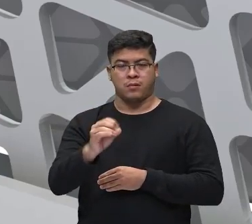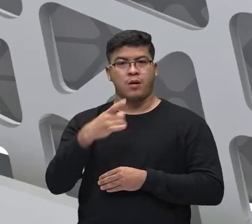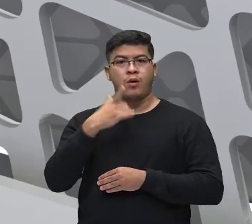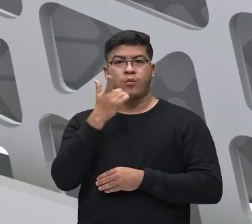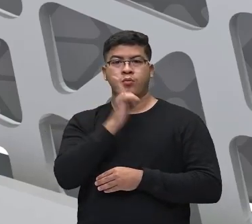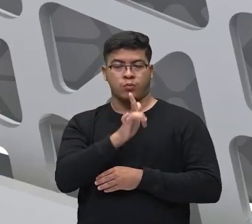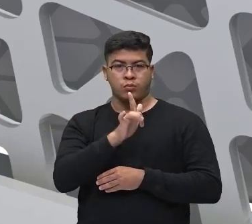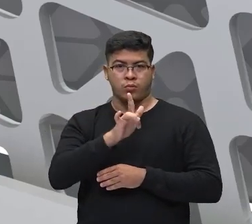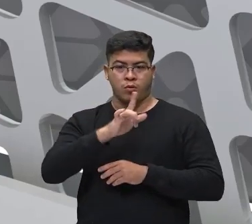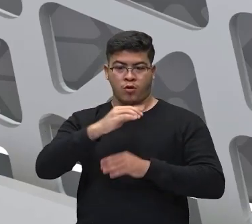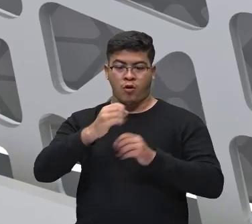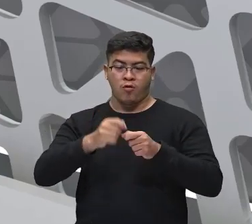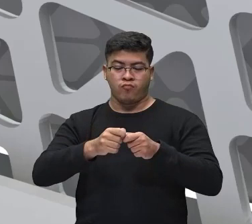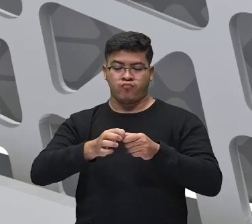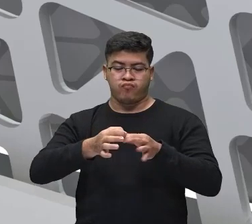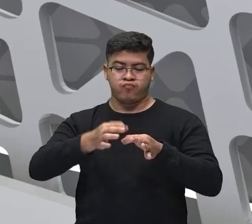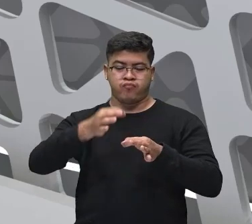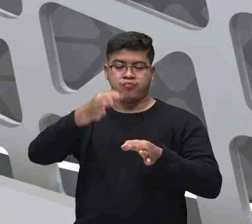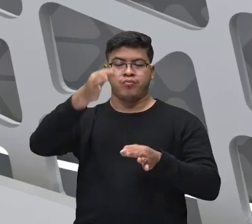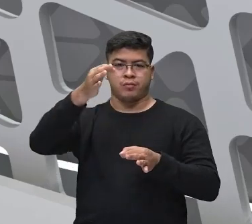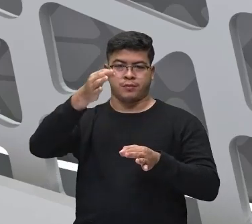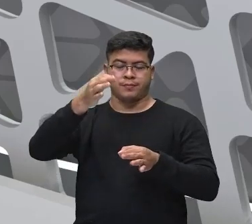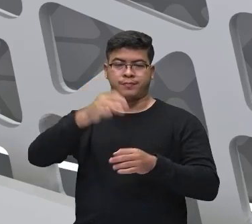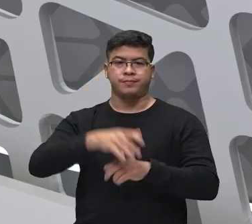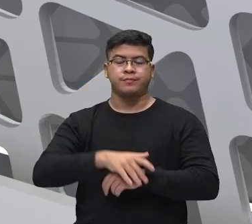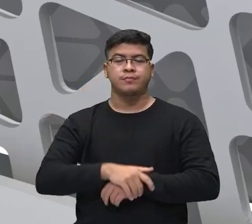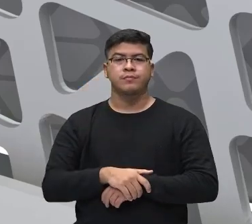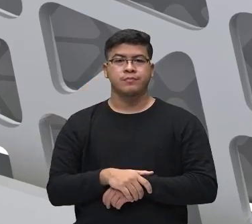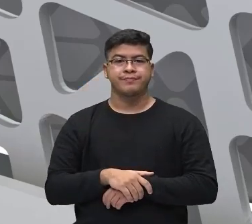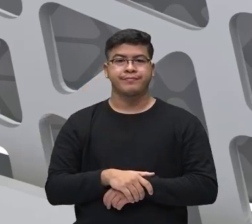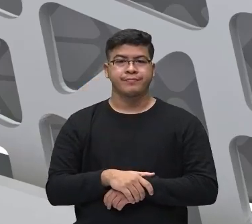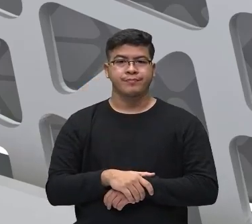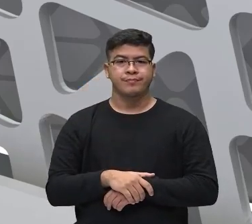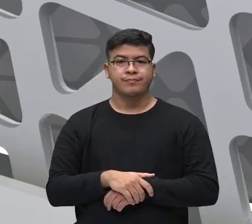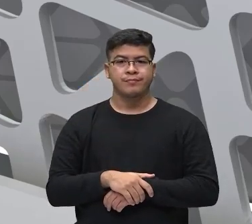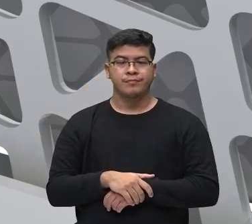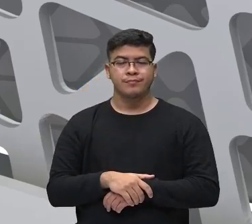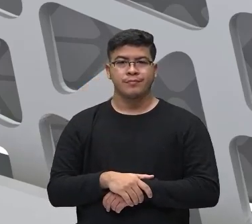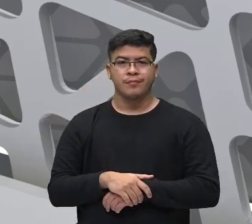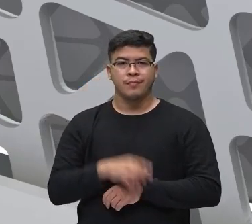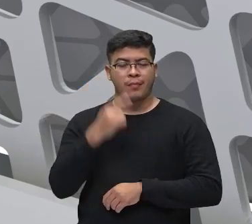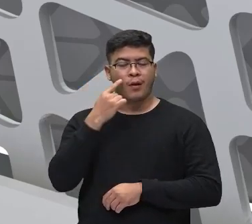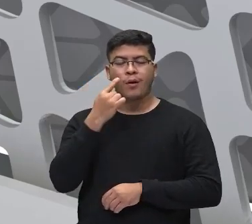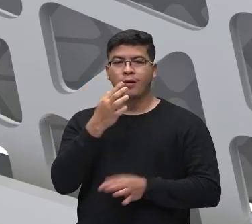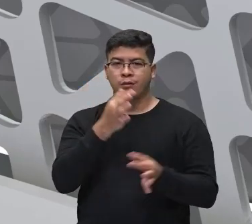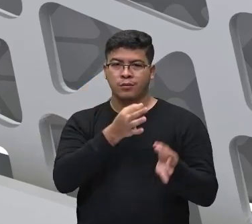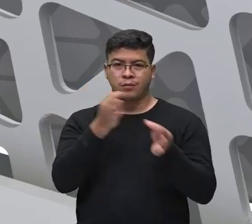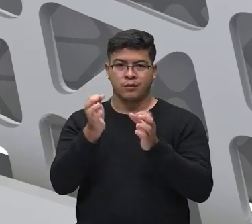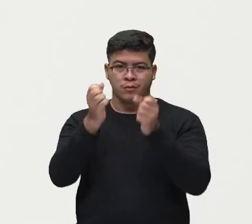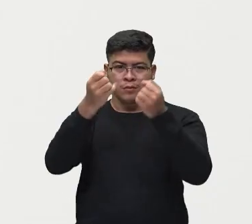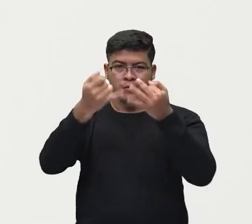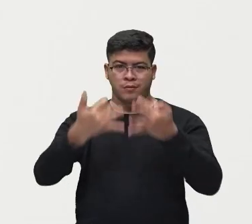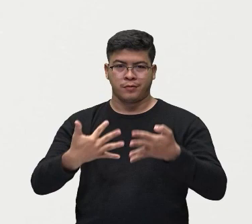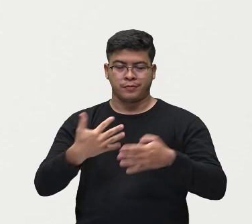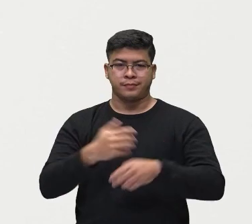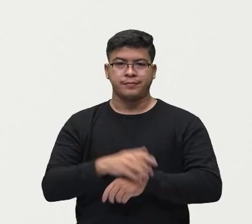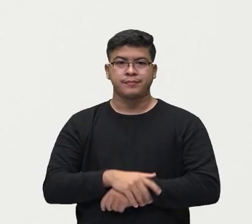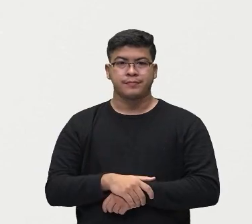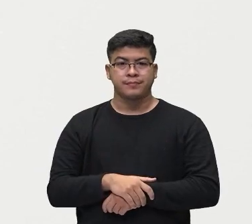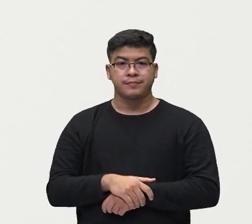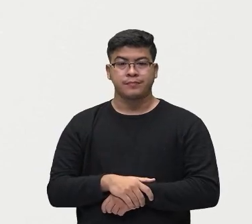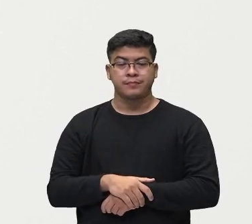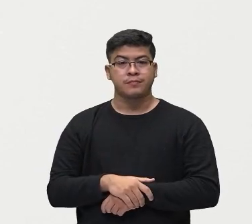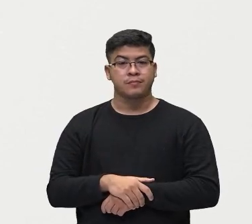vai se expandindo. Acompanhe comigo a explicação na nossa leitura. Vamos lá. O